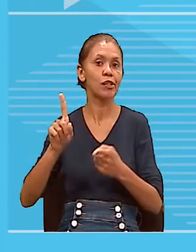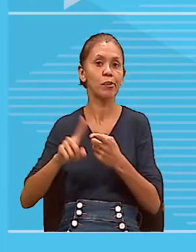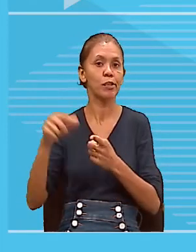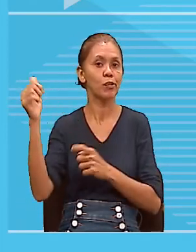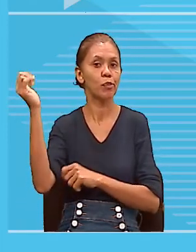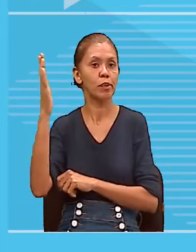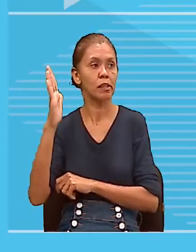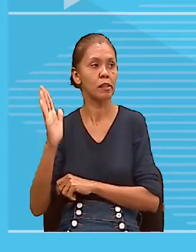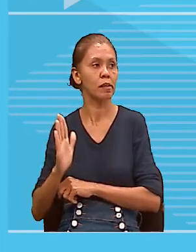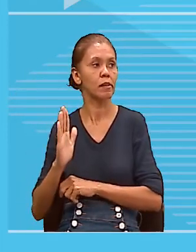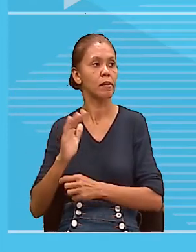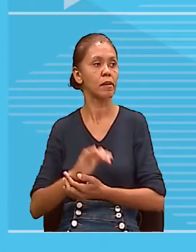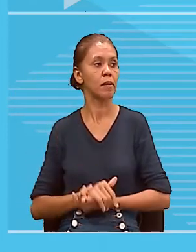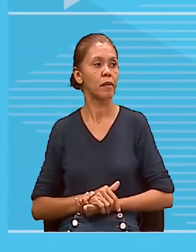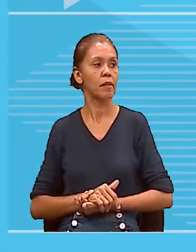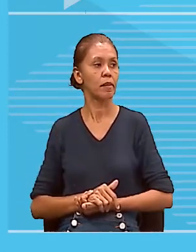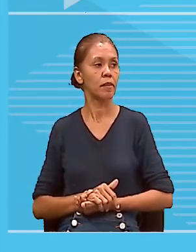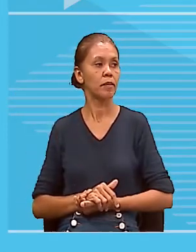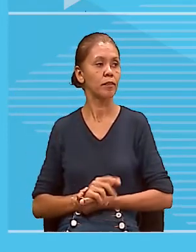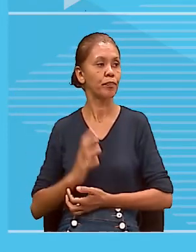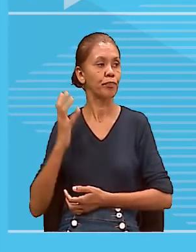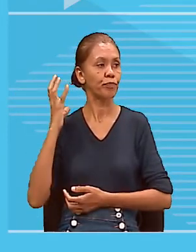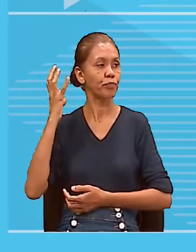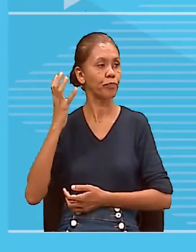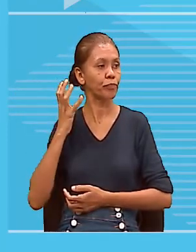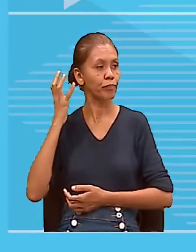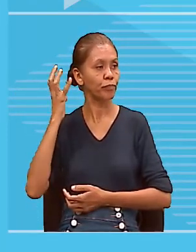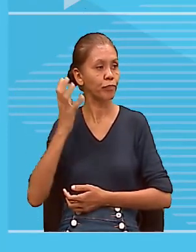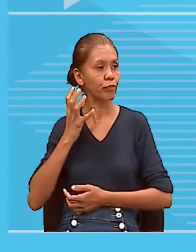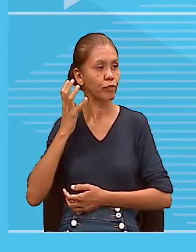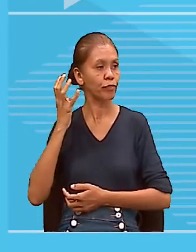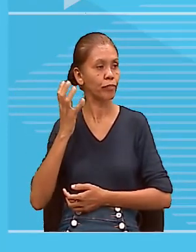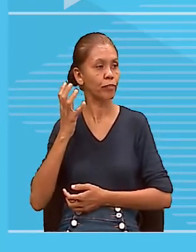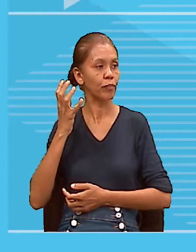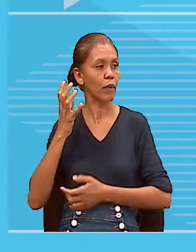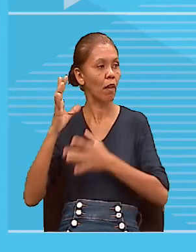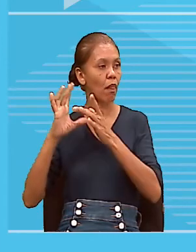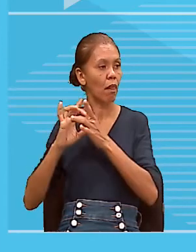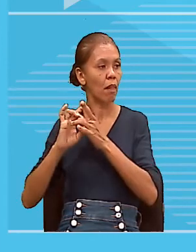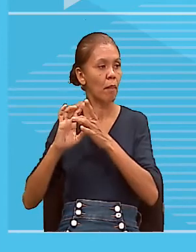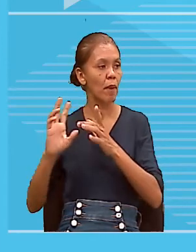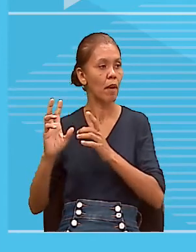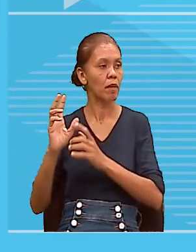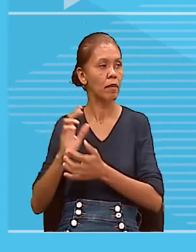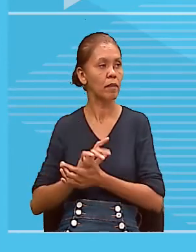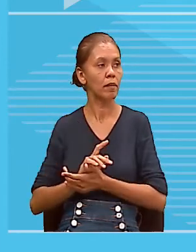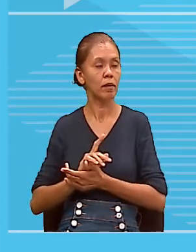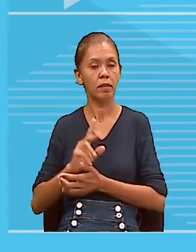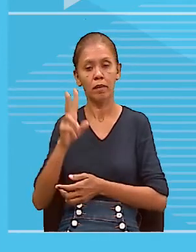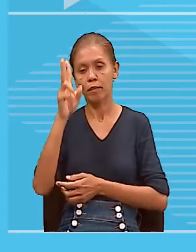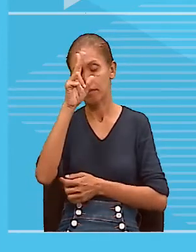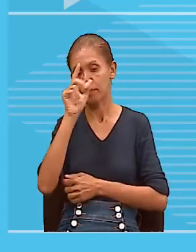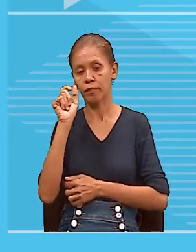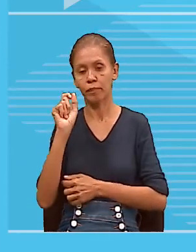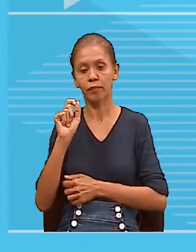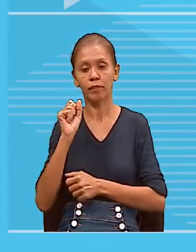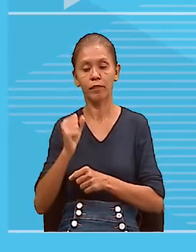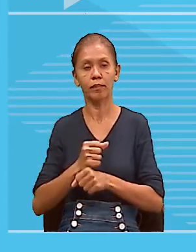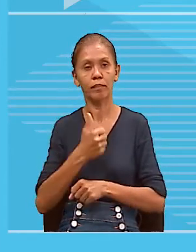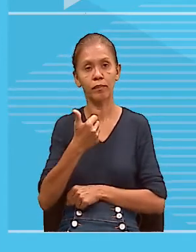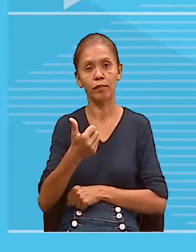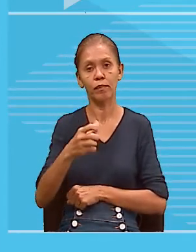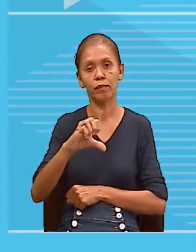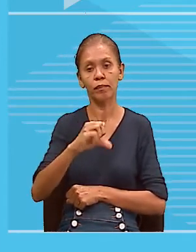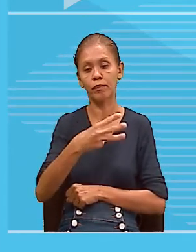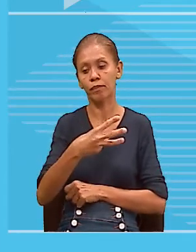Tupiniquim bacana o rádio lembrar que o rádio desde a década de 30